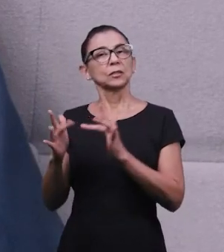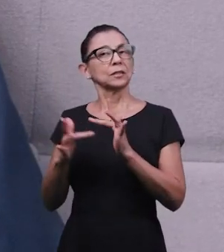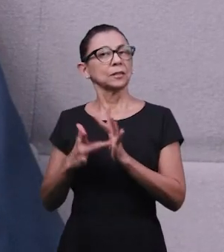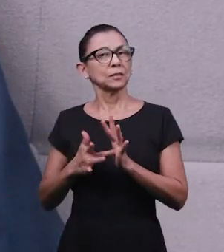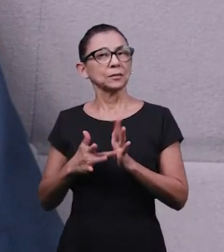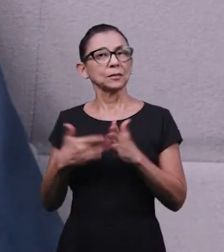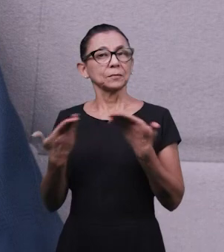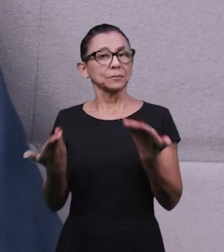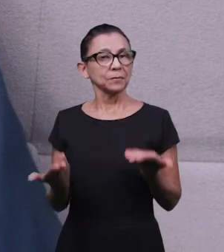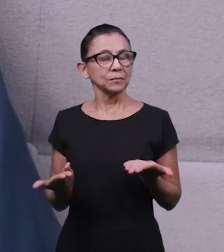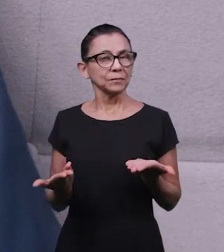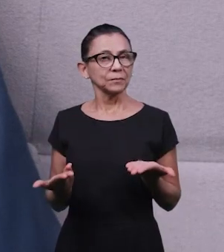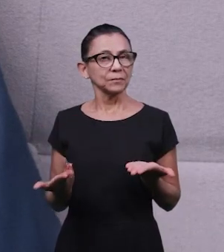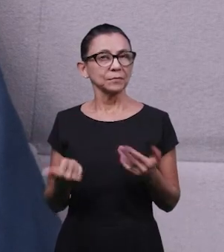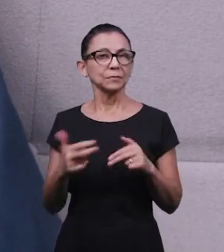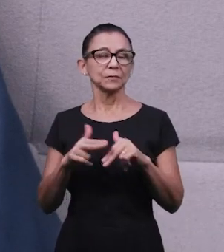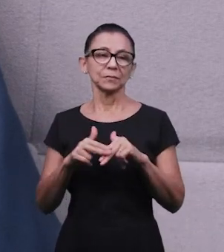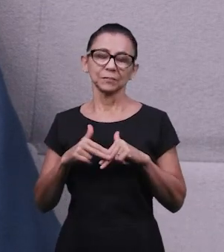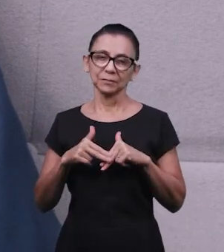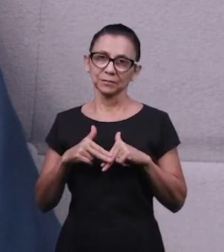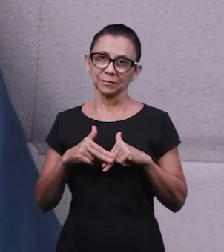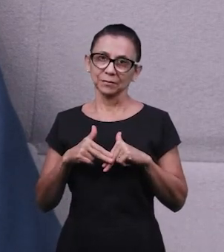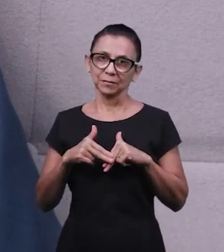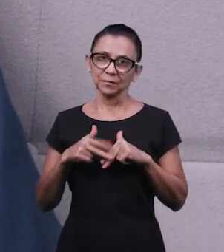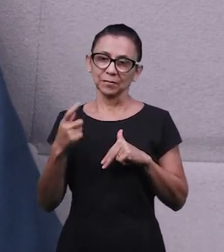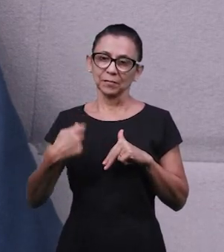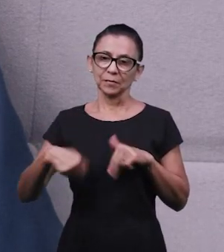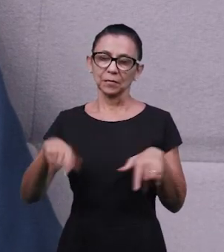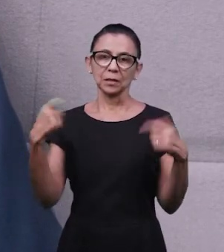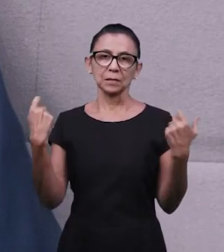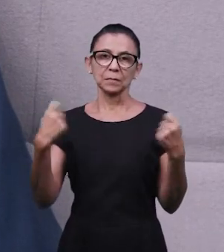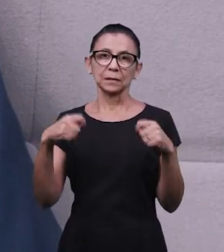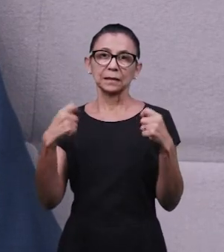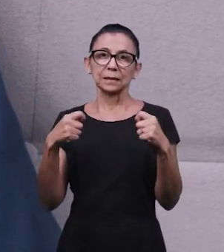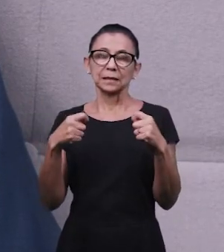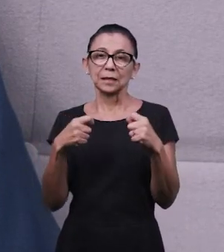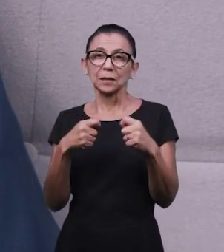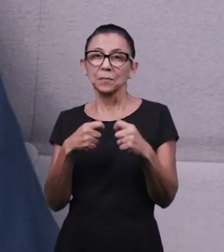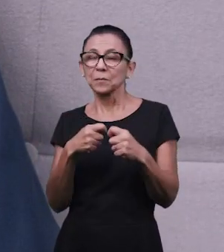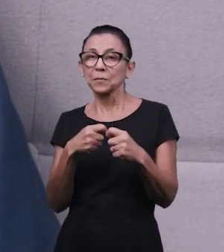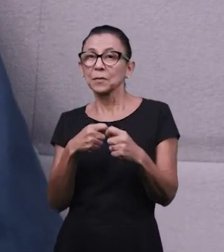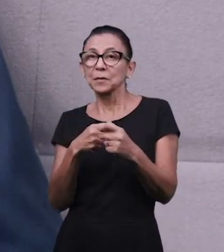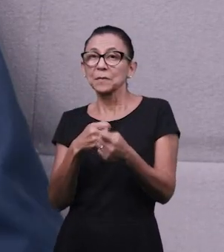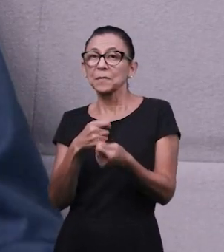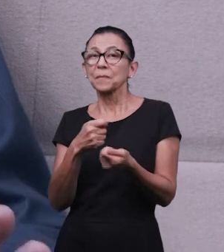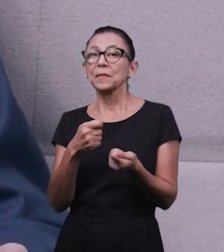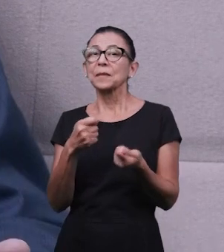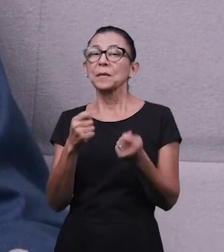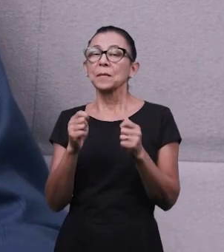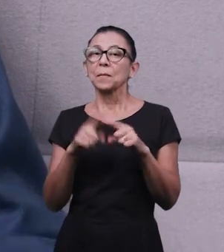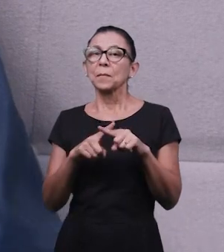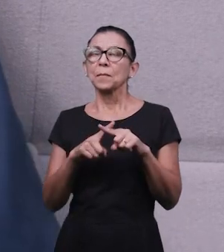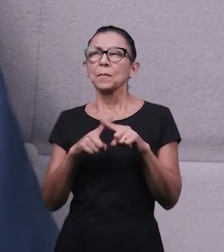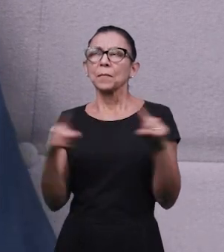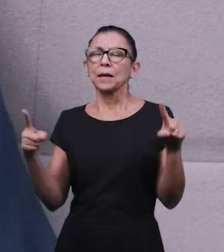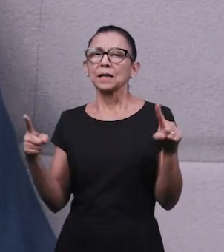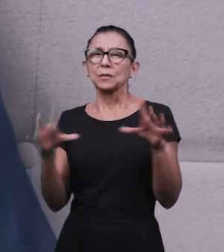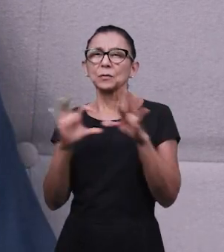Porém, há um escape. Há um abrigo seguro, que